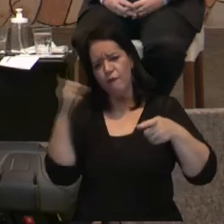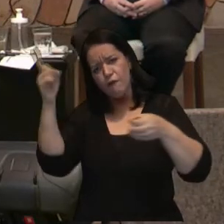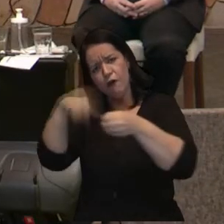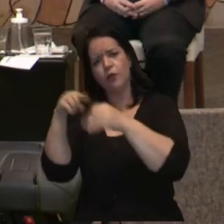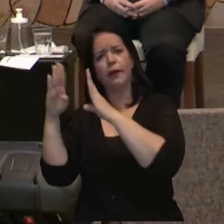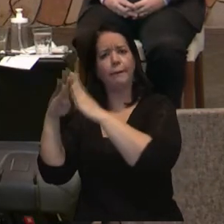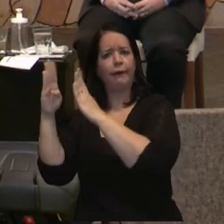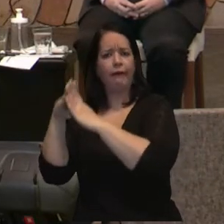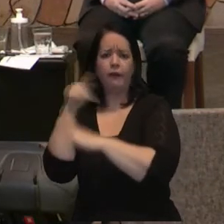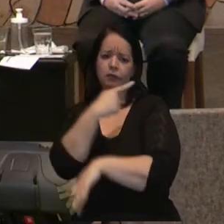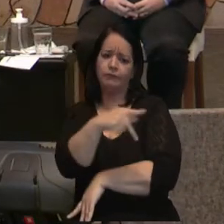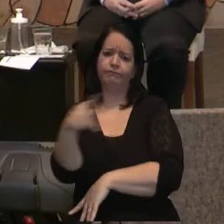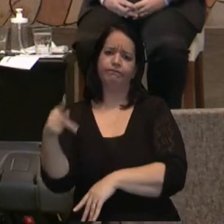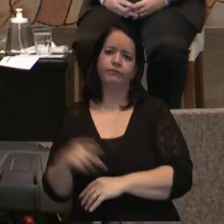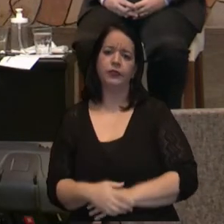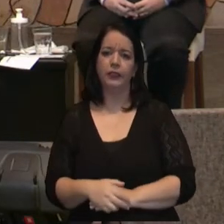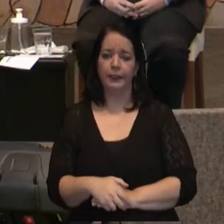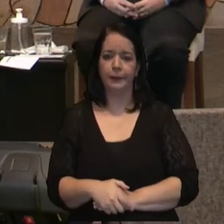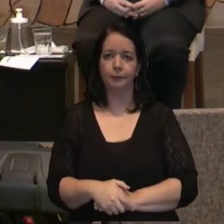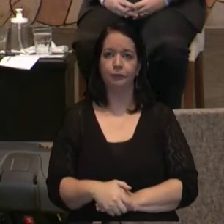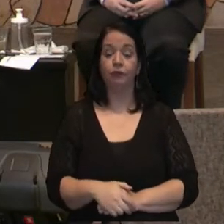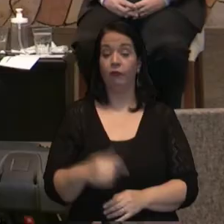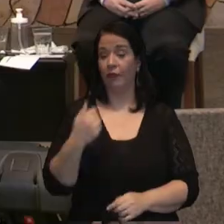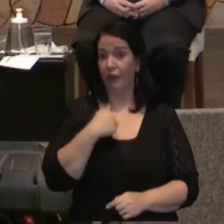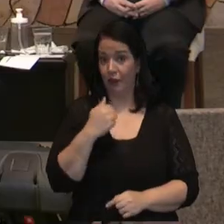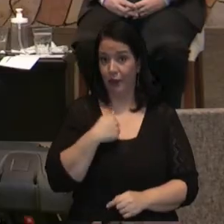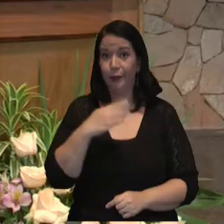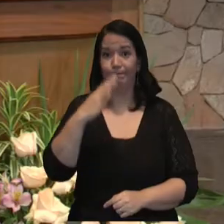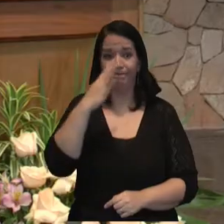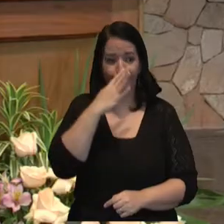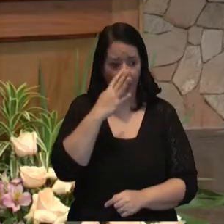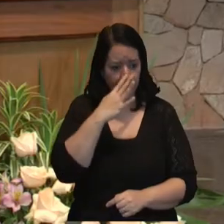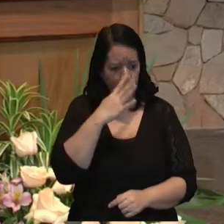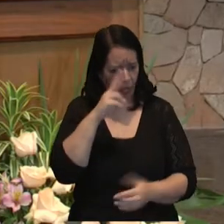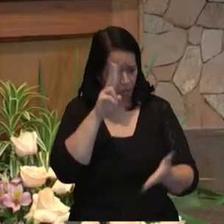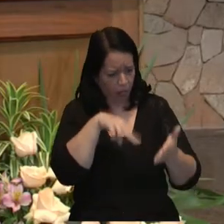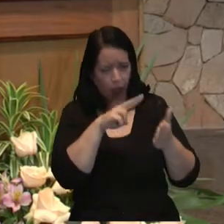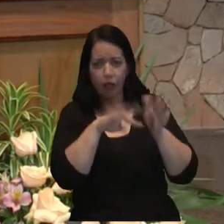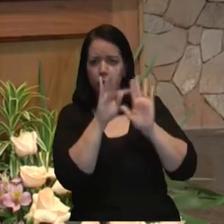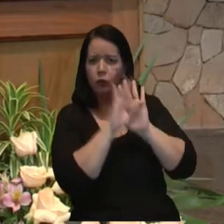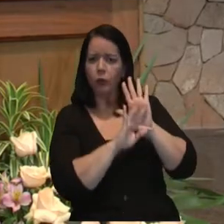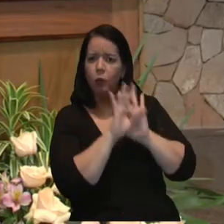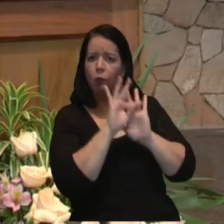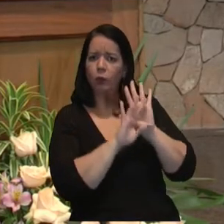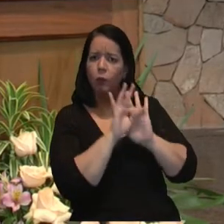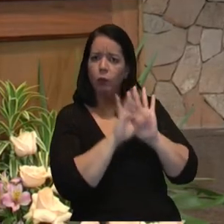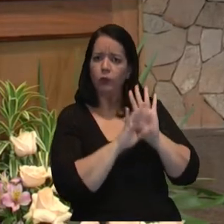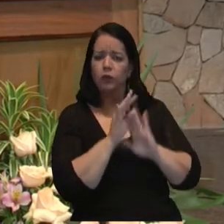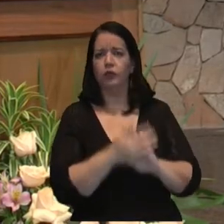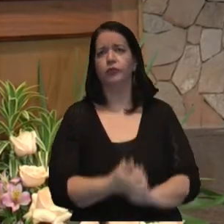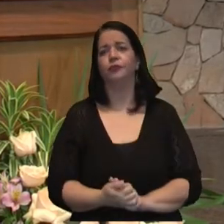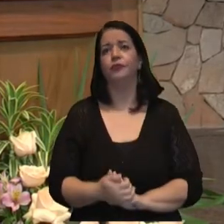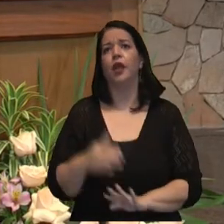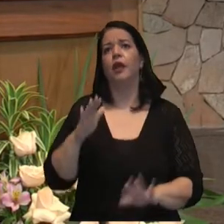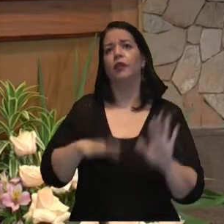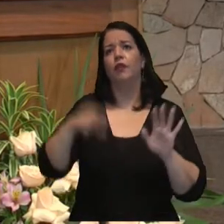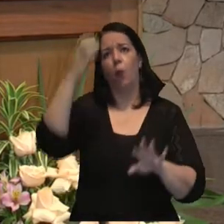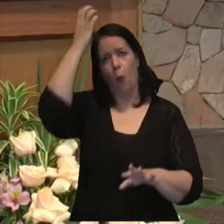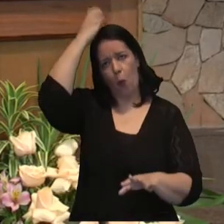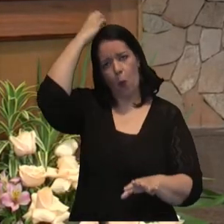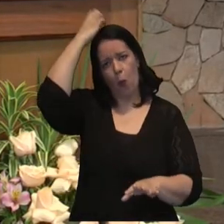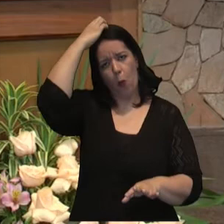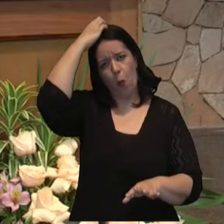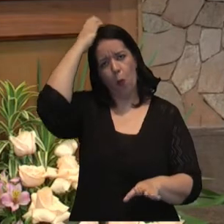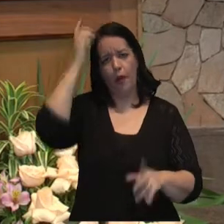e achamos que é por nossa capacidade. E foi isto que talvez Jorão tenha pensado: eu sou rei, o